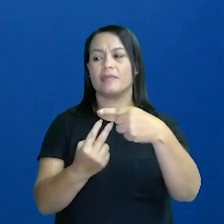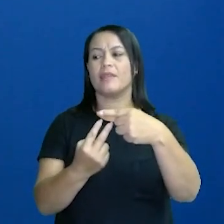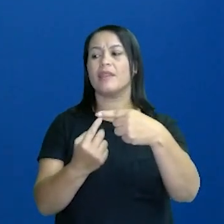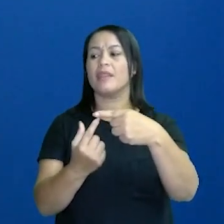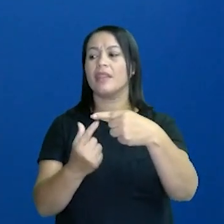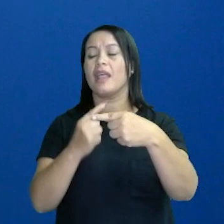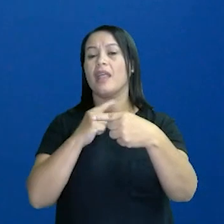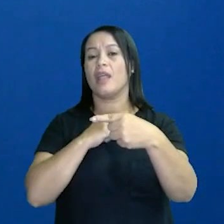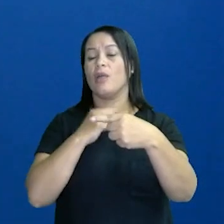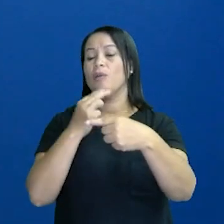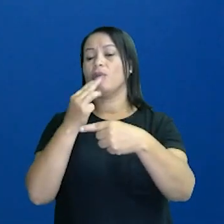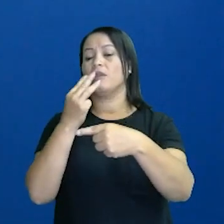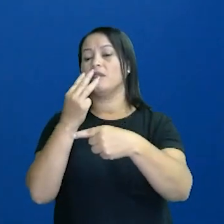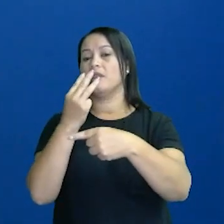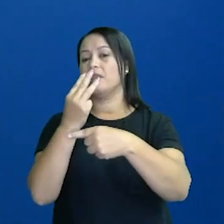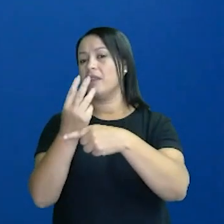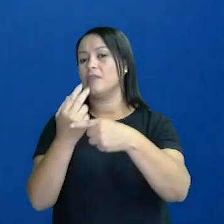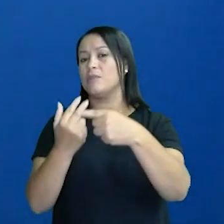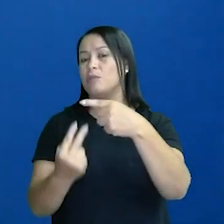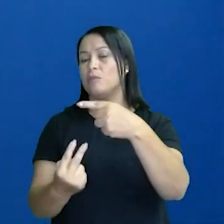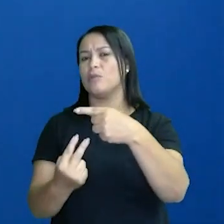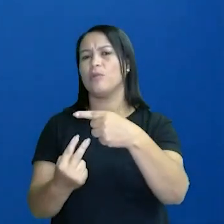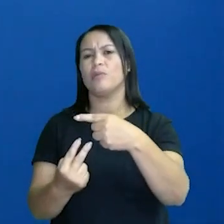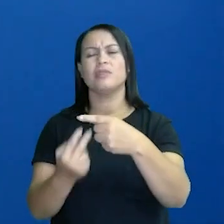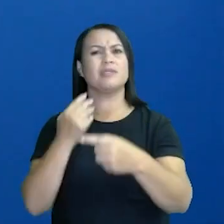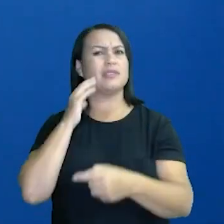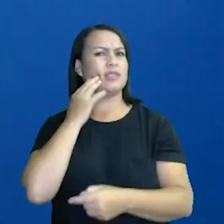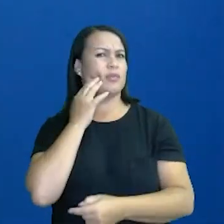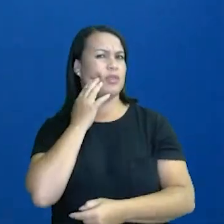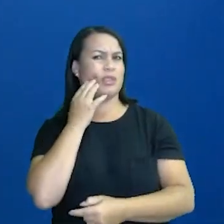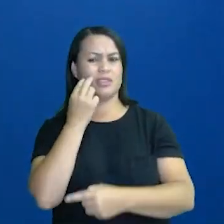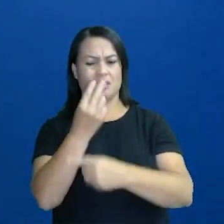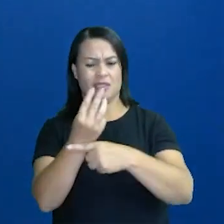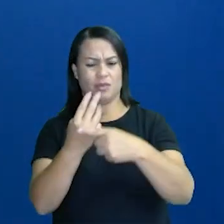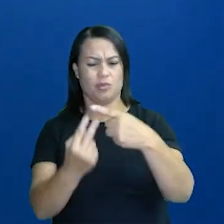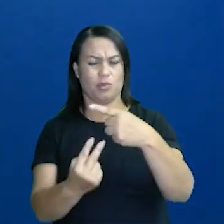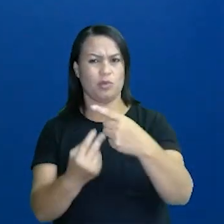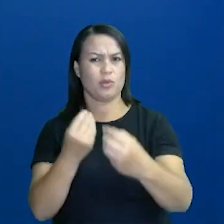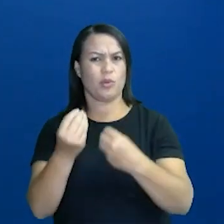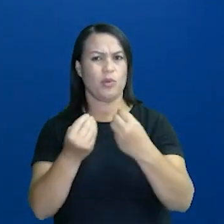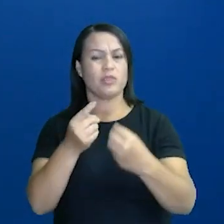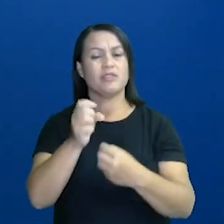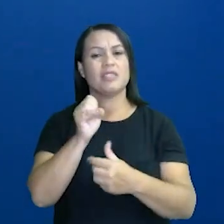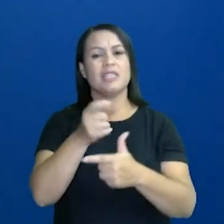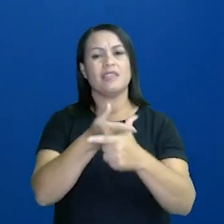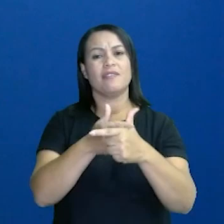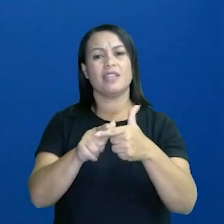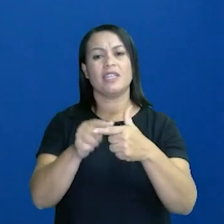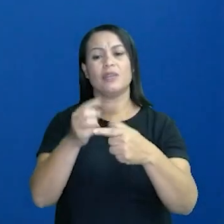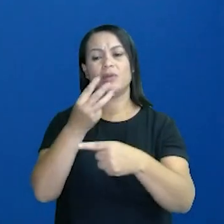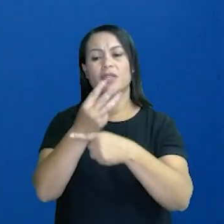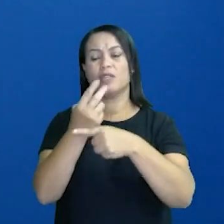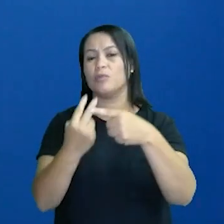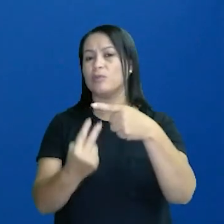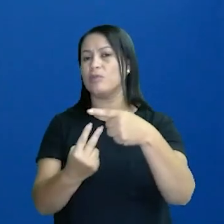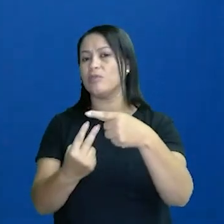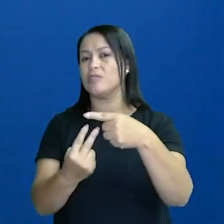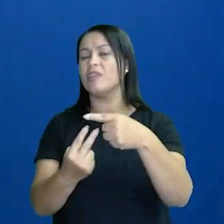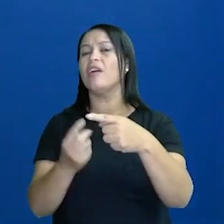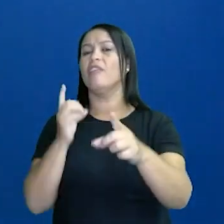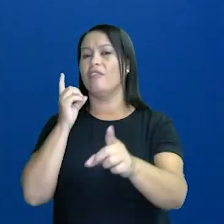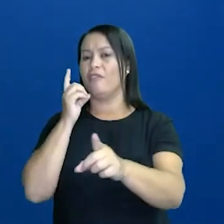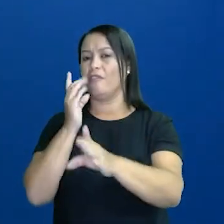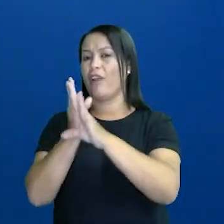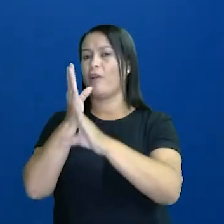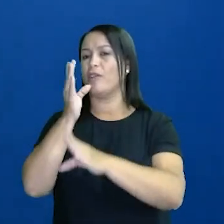tá certo? 3 sobre 2, tá? Professora, não entendi esse 3 sobre 2. Se você dividir o 3 sobre 2, você vai encontrar quem?